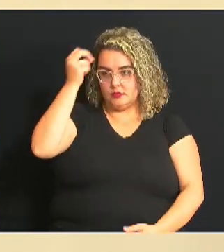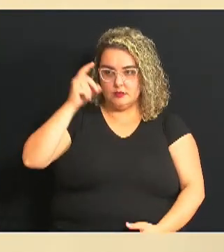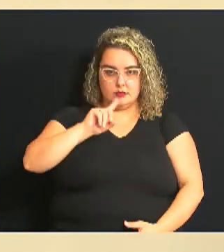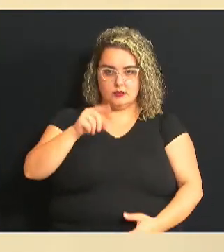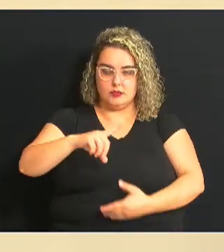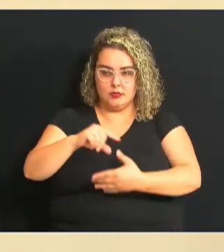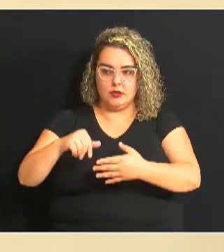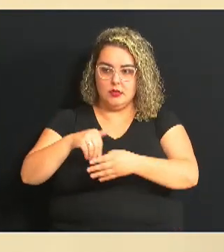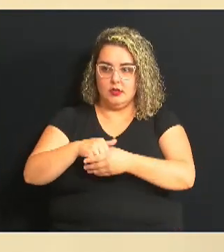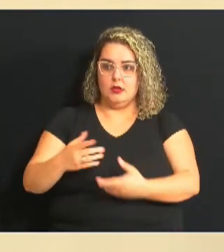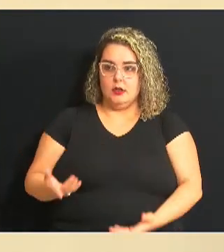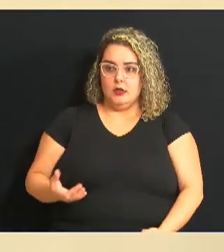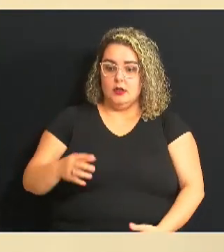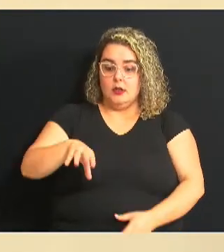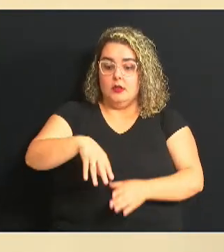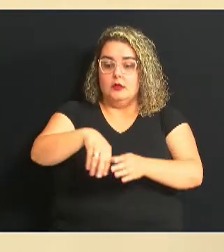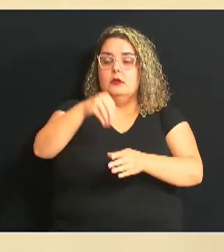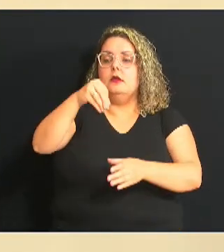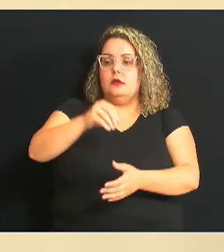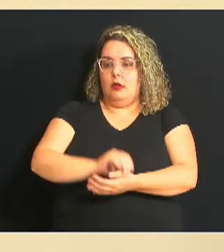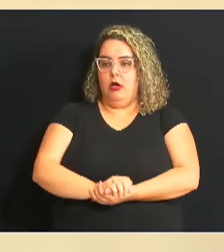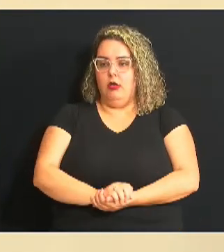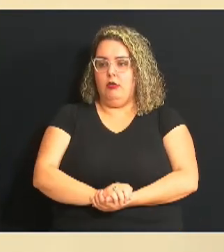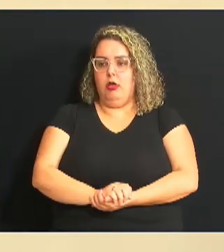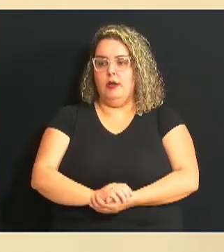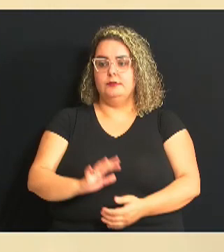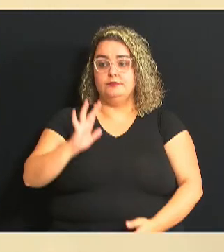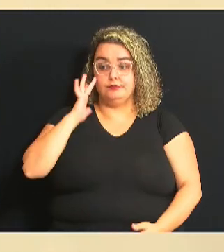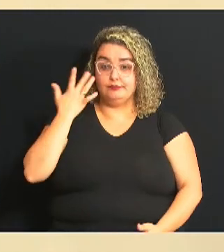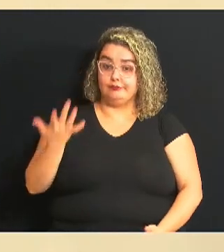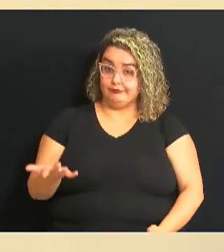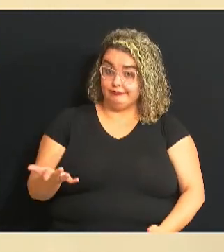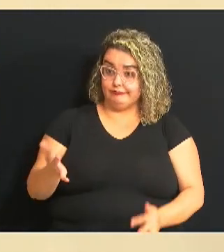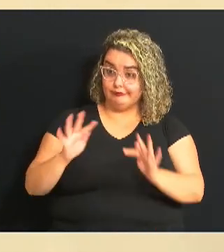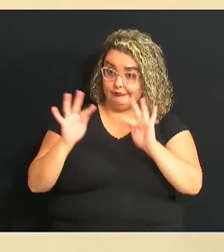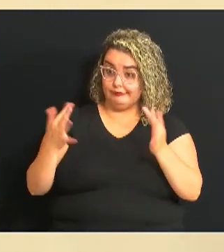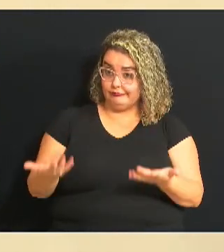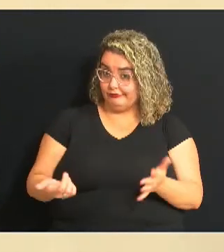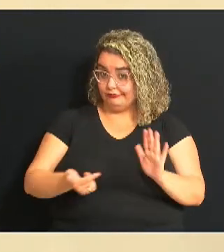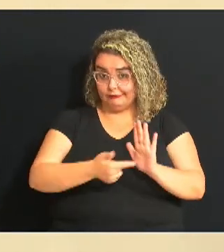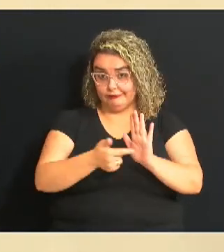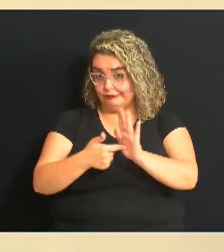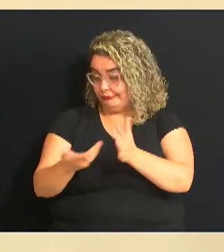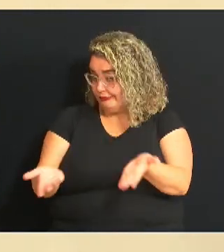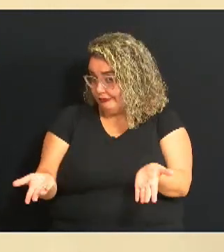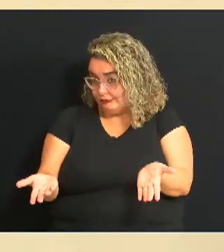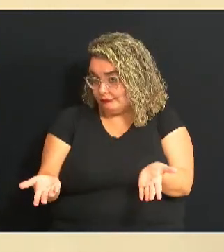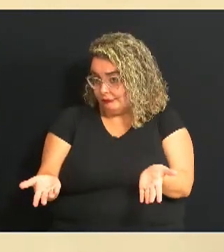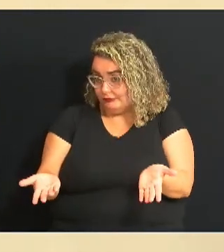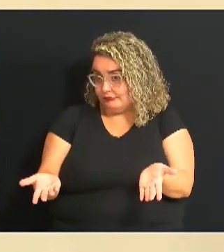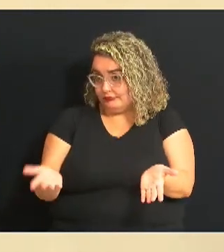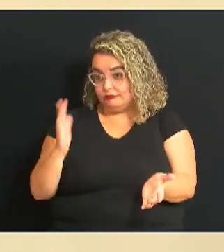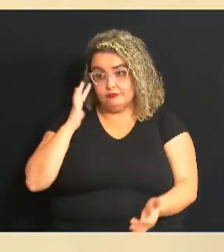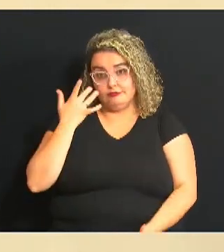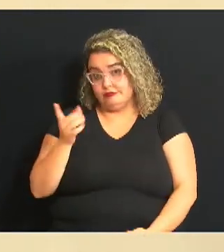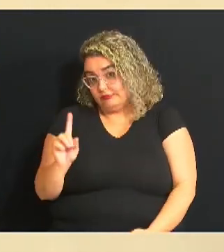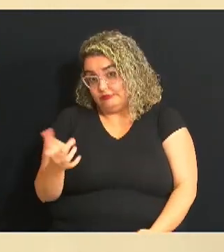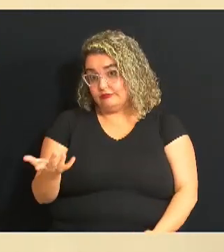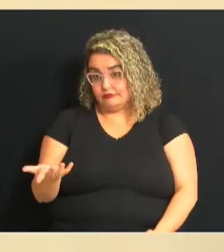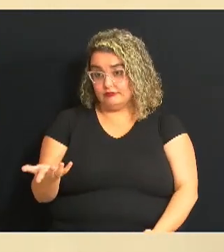fosse eleito, fosse sorteado, vocês acham que seria diferente a amostragem que está aqui? Eu acho que não, né? Porque